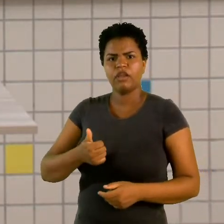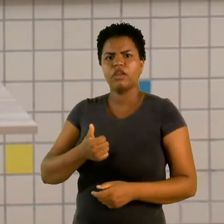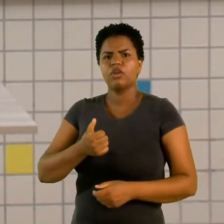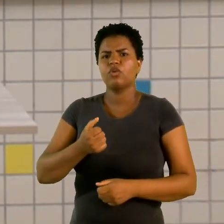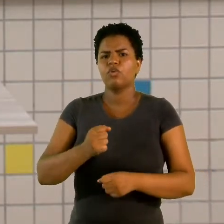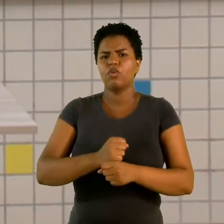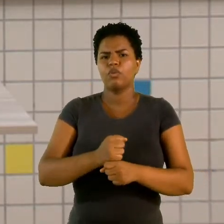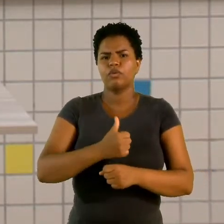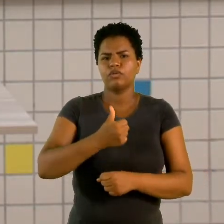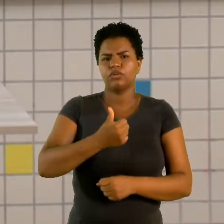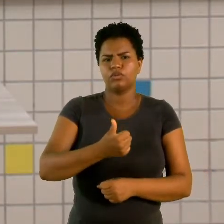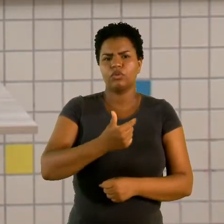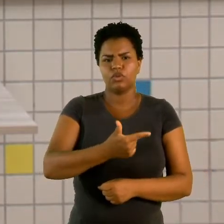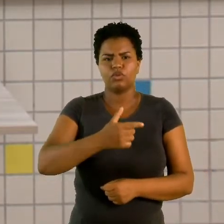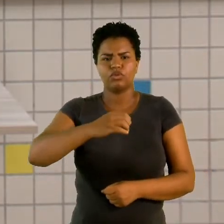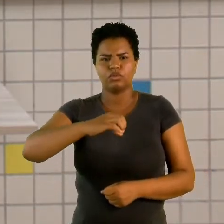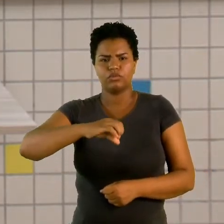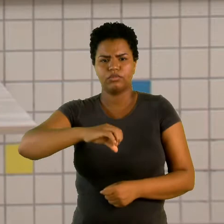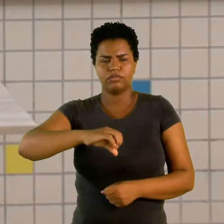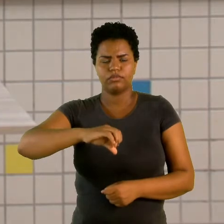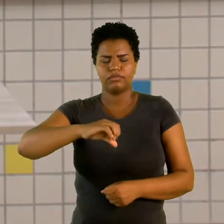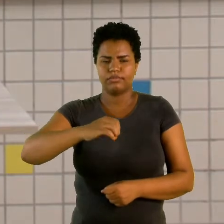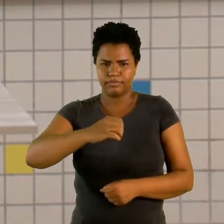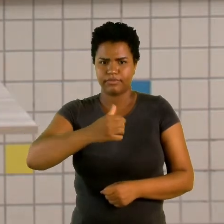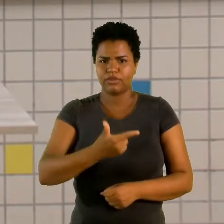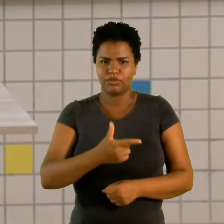aconteceu? Qual país?